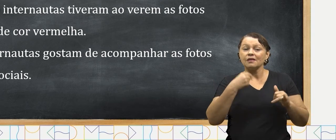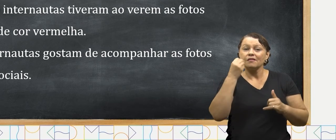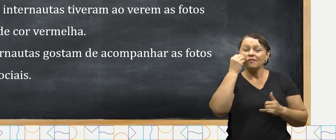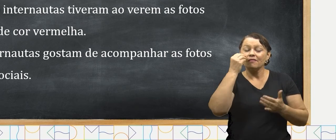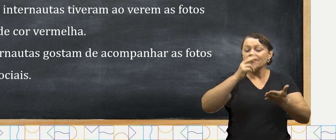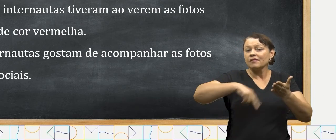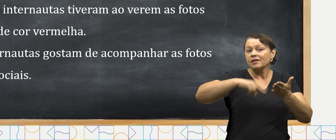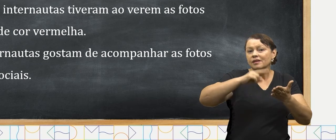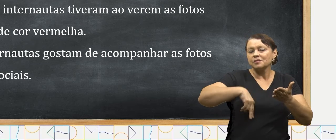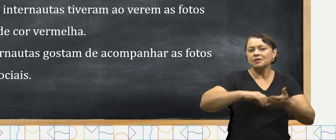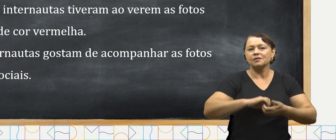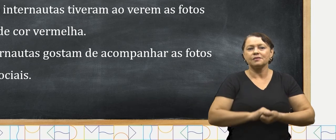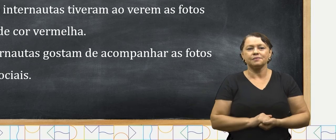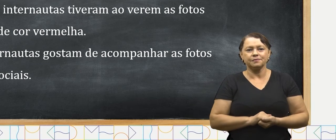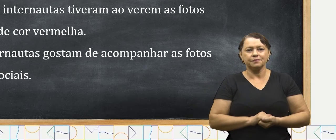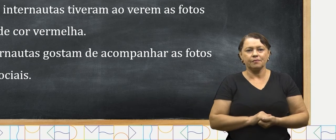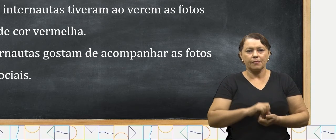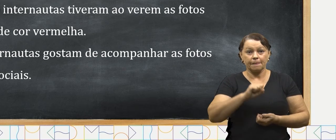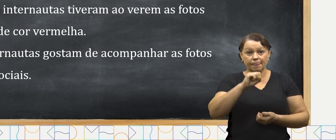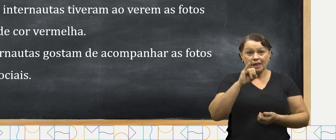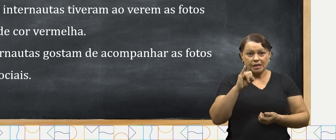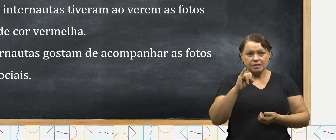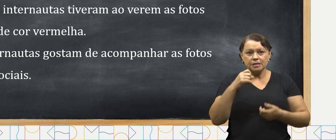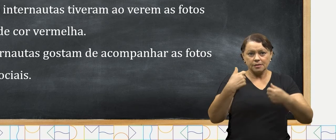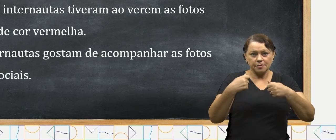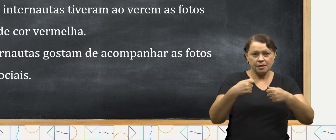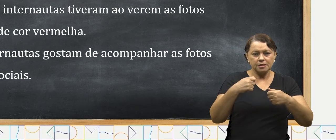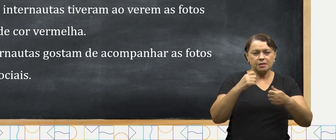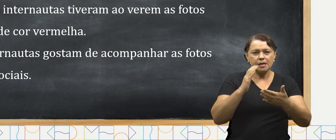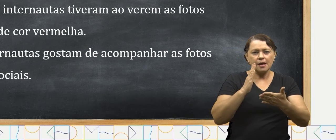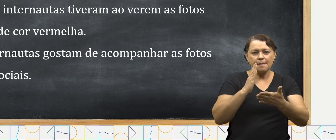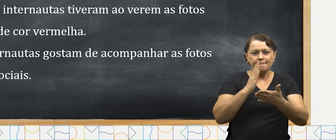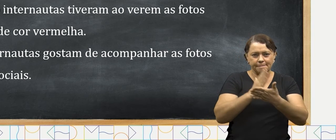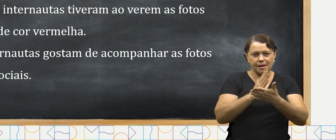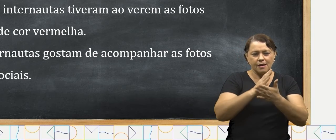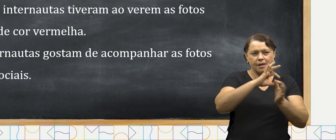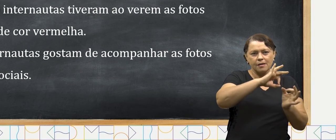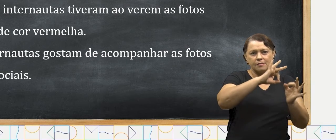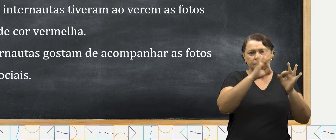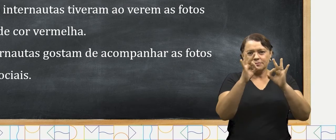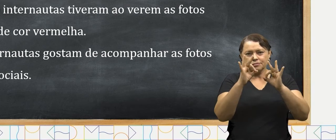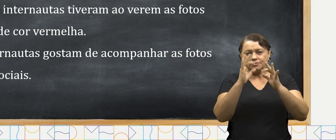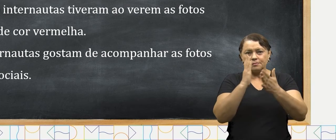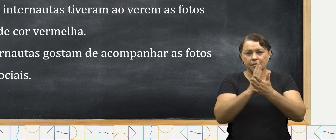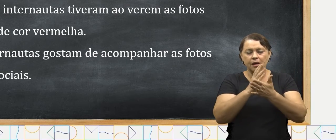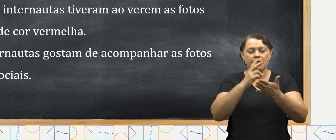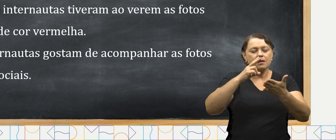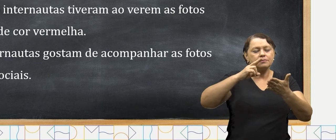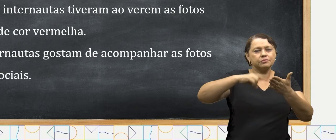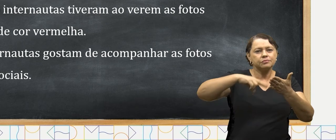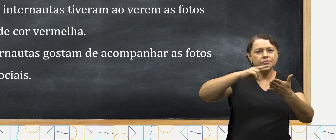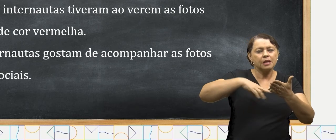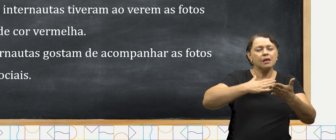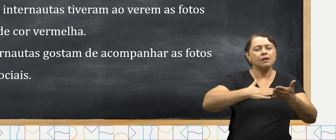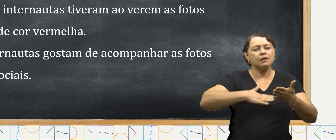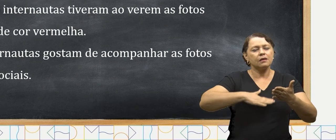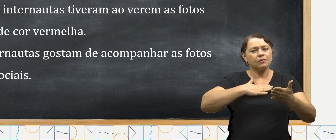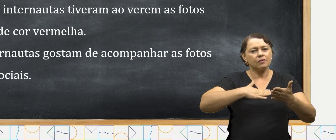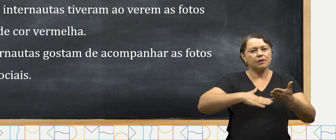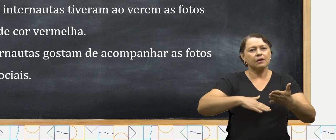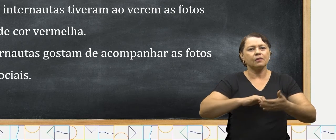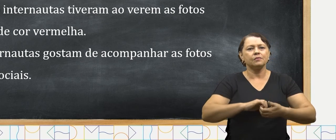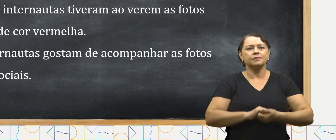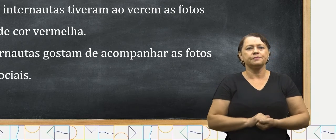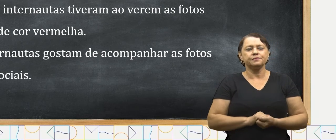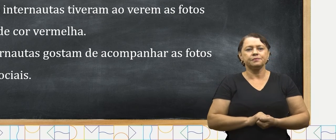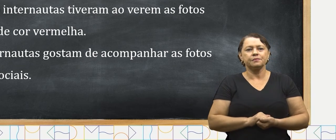que acabamos de ler? Se for necessário, dê uma pausa neste vídeo e verifique com calma.